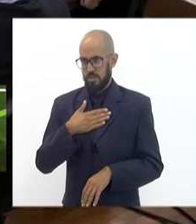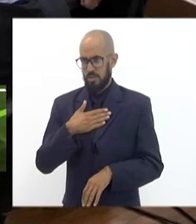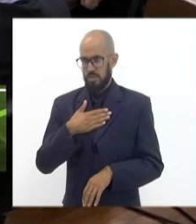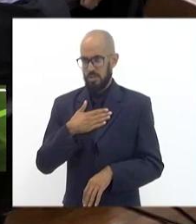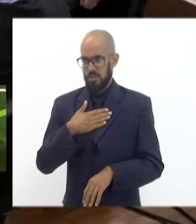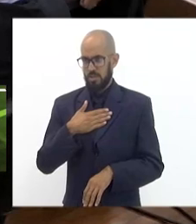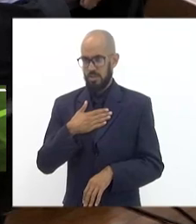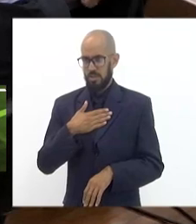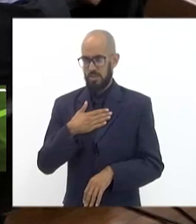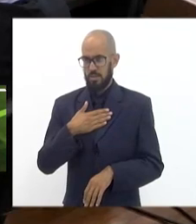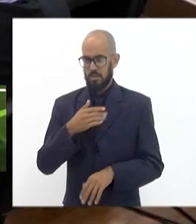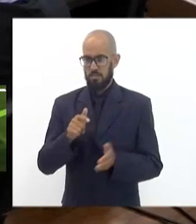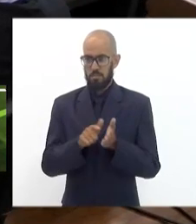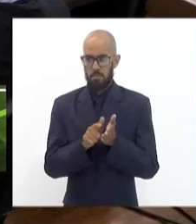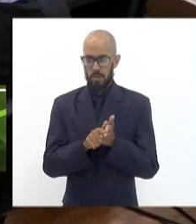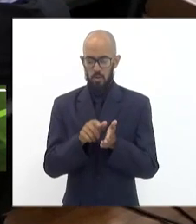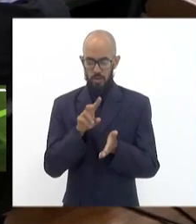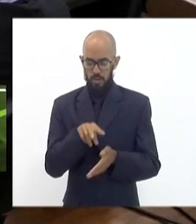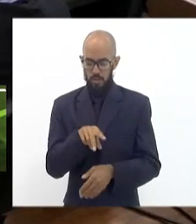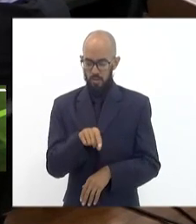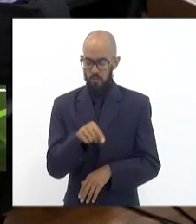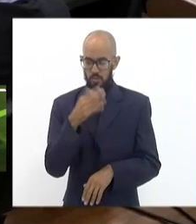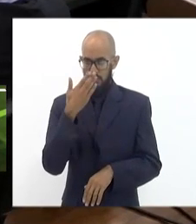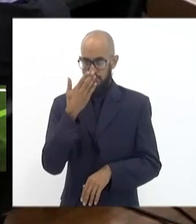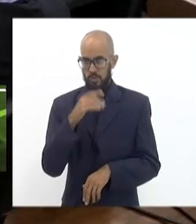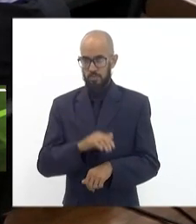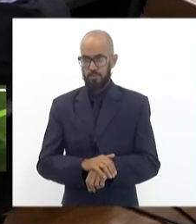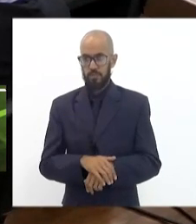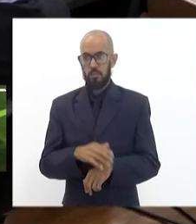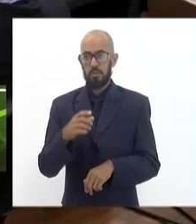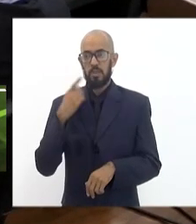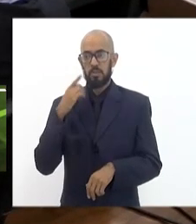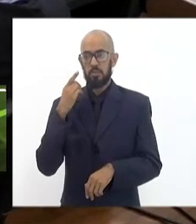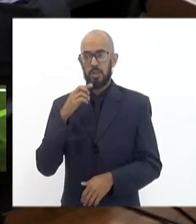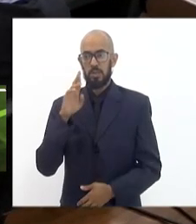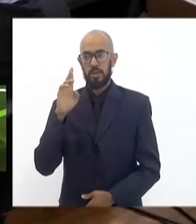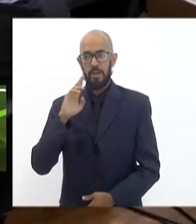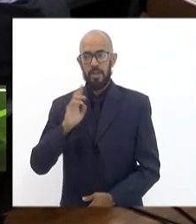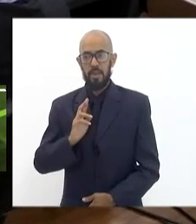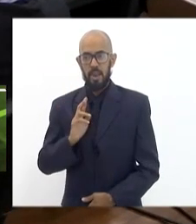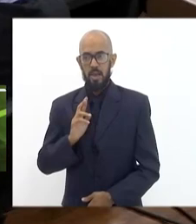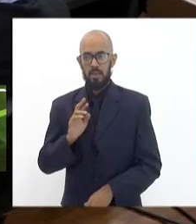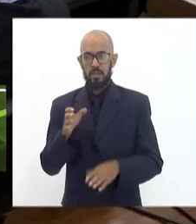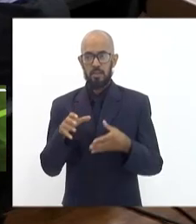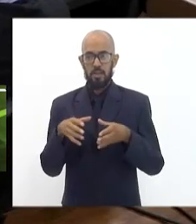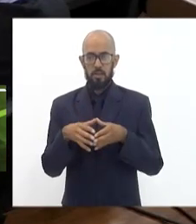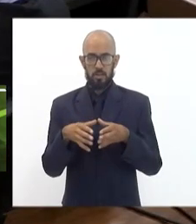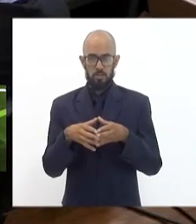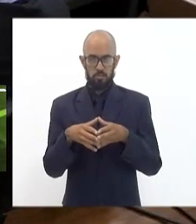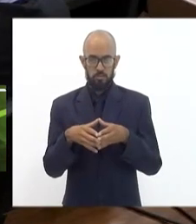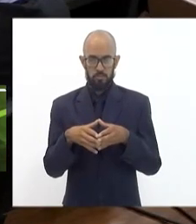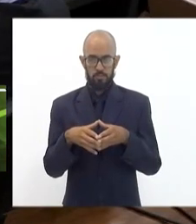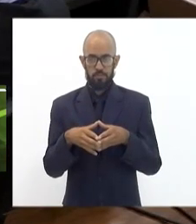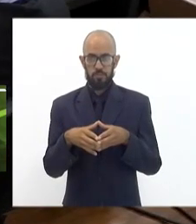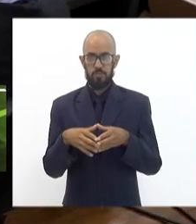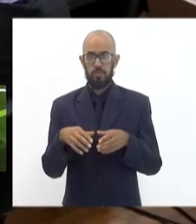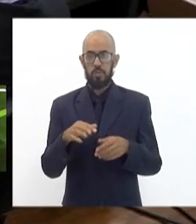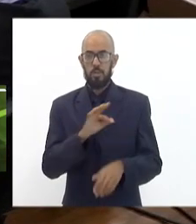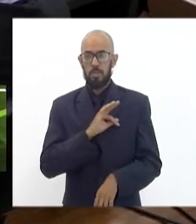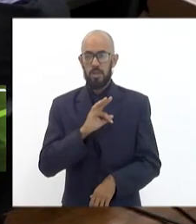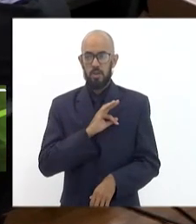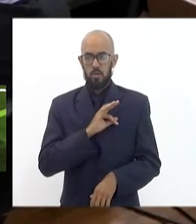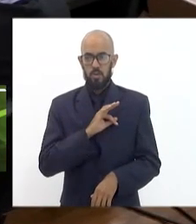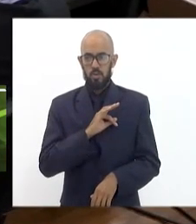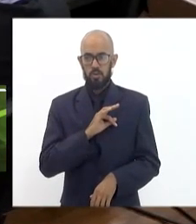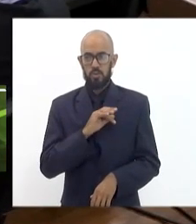atira papel aqui na minha frente tantas deputada Renata Souza faz parte da comissão a deputada e da Rocha